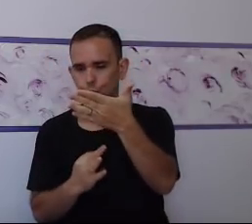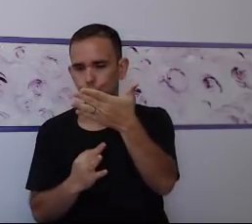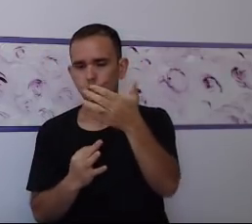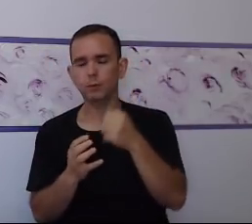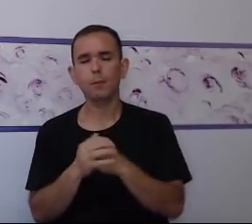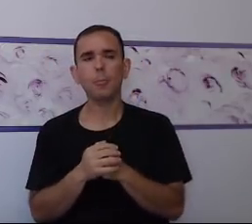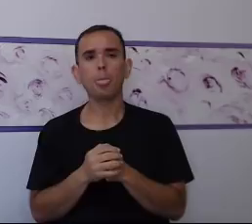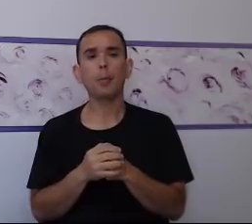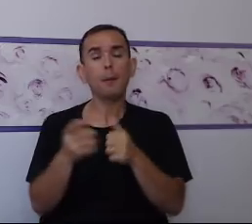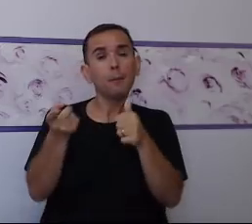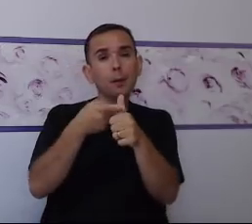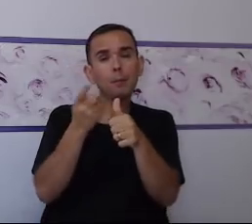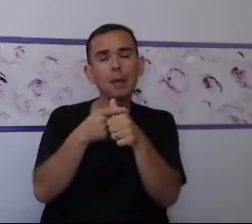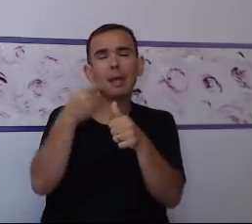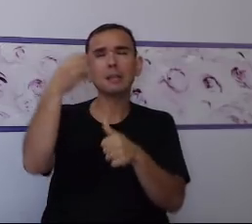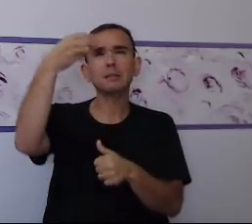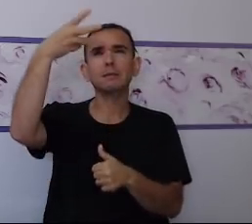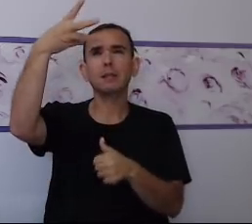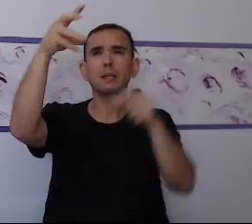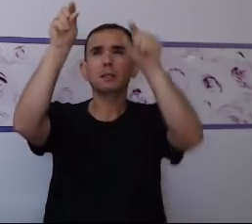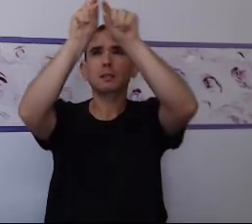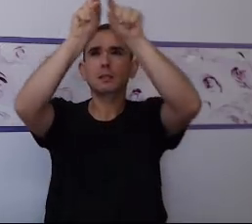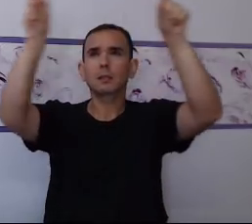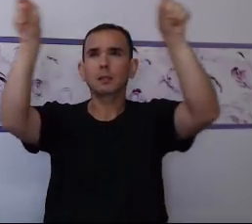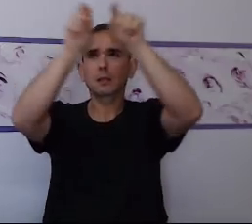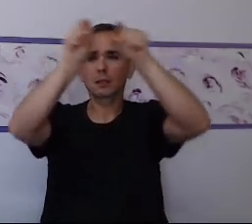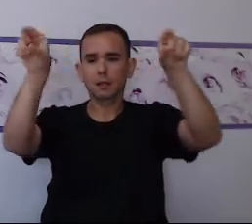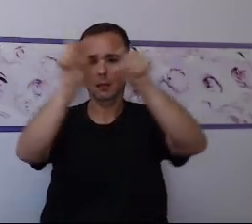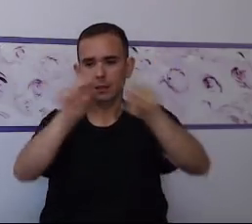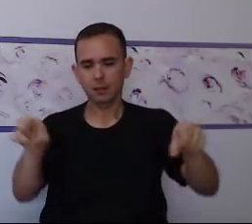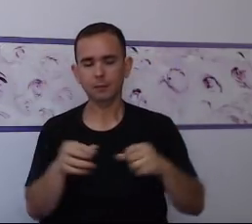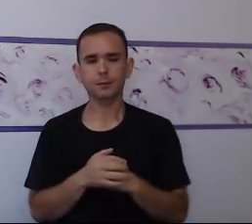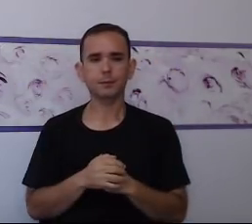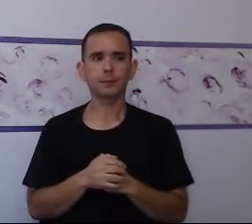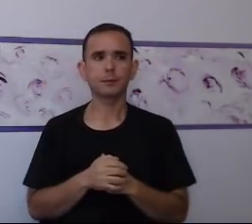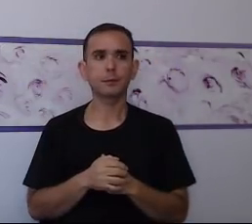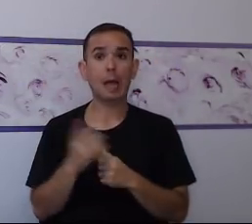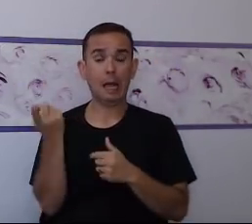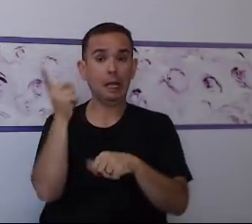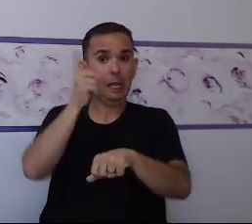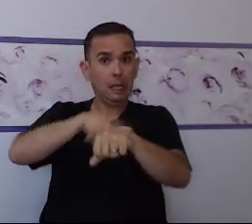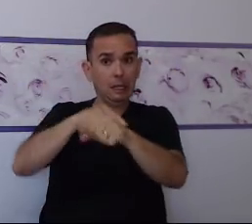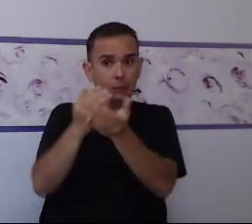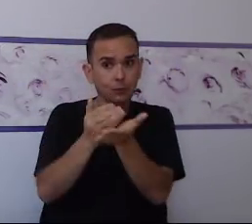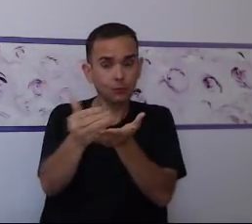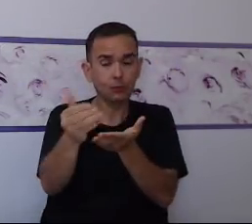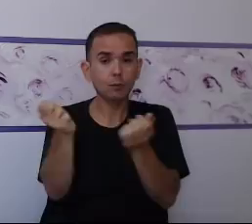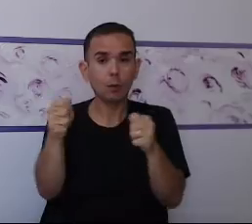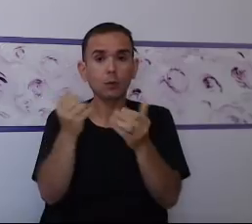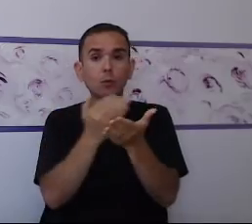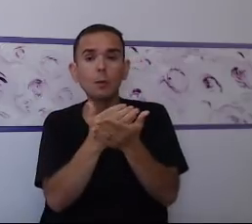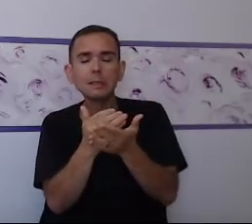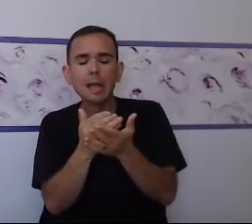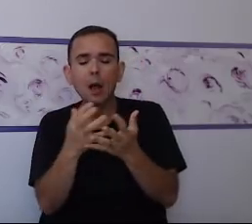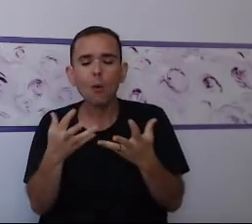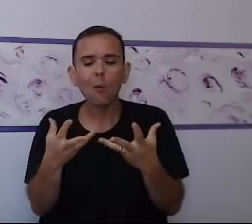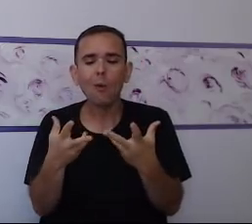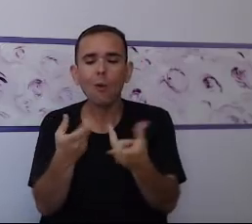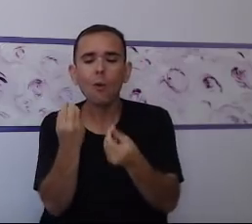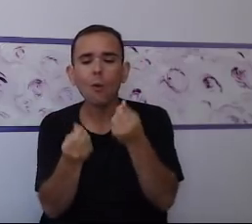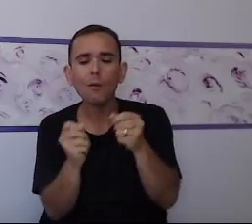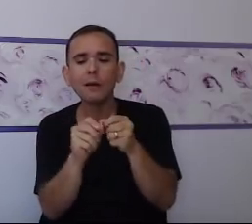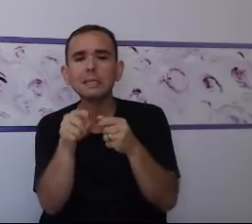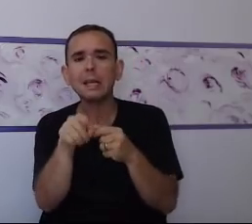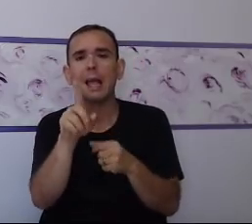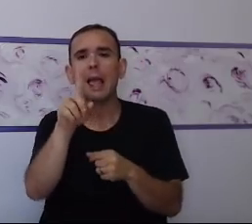primeiro as 3 primeiras estrofes desse texto. A partir daí, a gente começa a estimular o nosso aluno. Como é que nós vamos